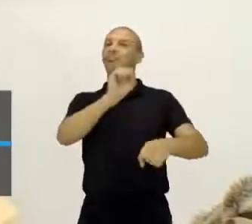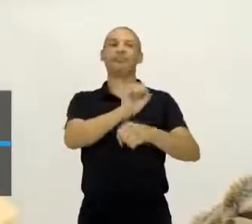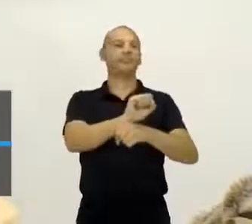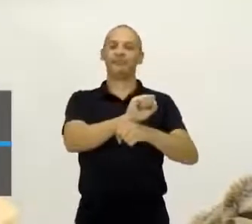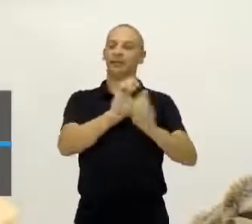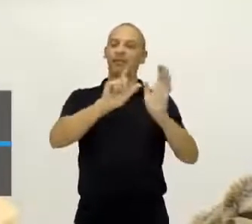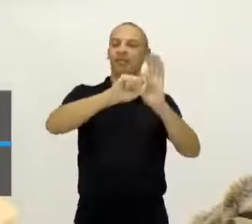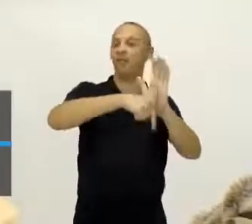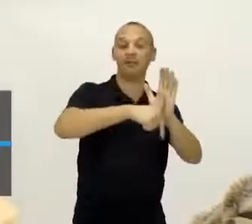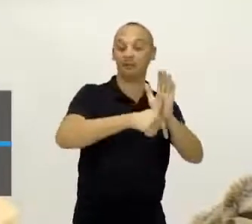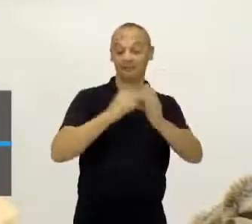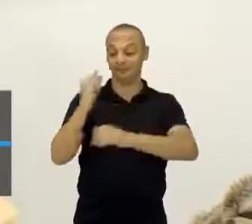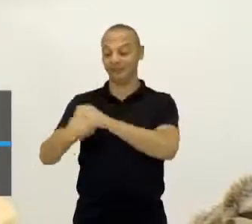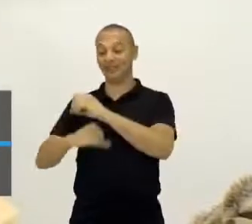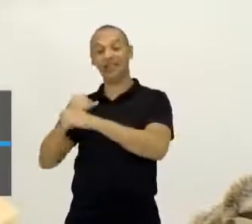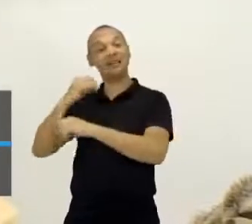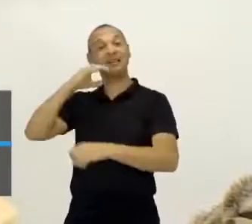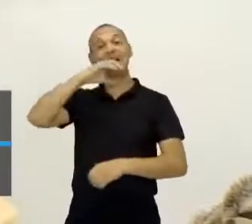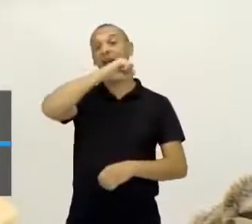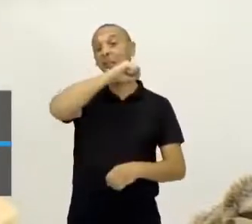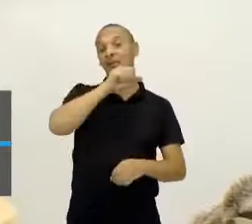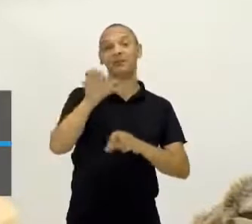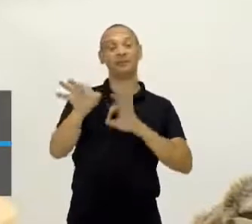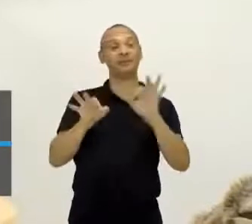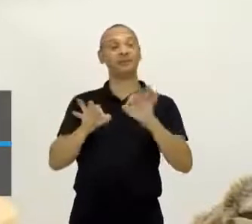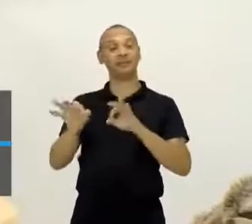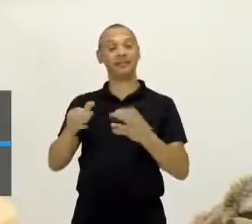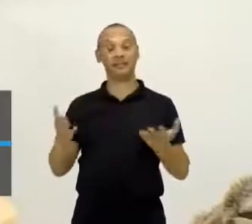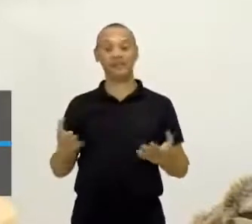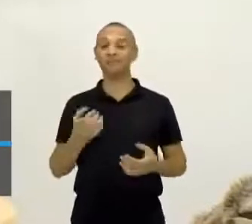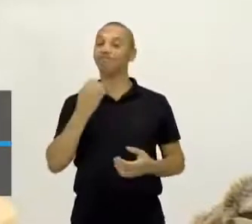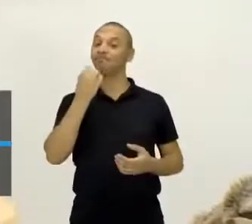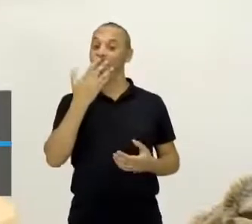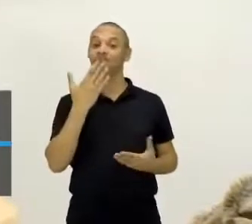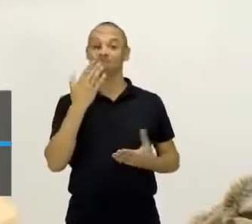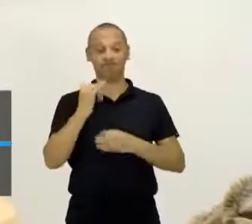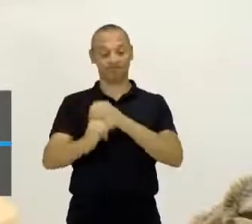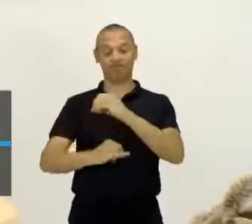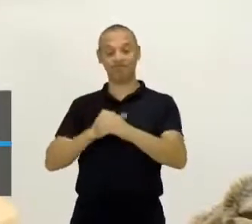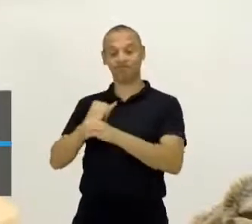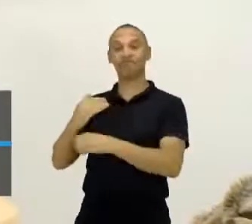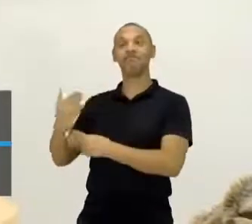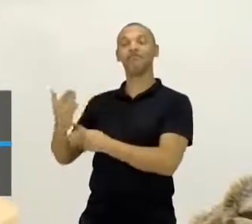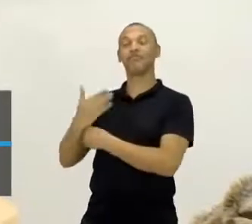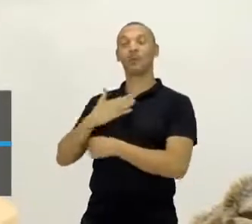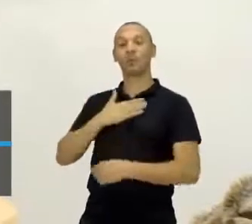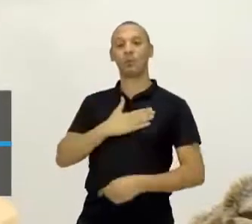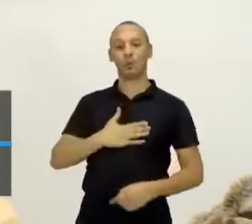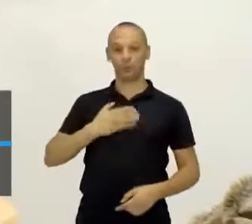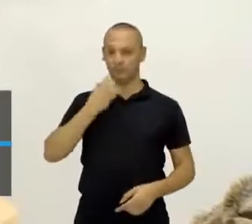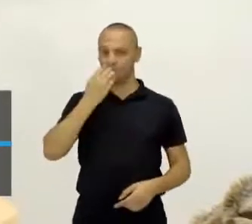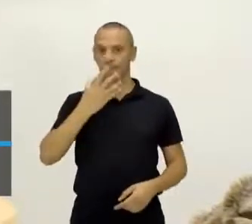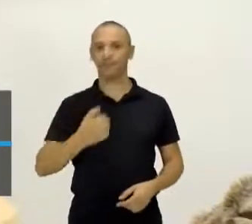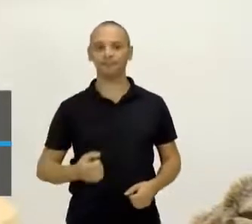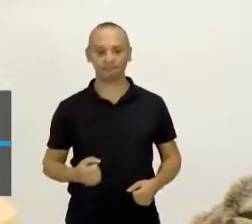tem. Mas, de qualquer forma, é muito bom, né? Não podemos reclamar,